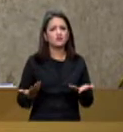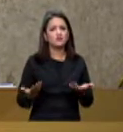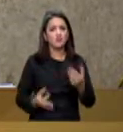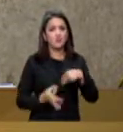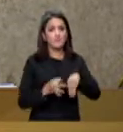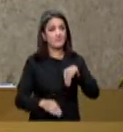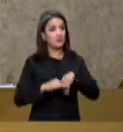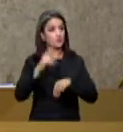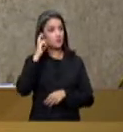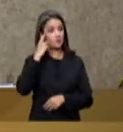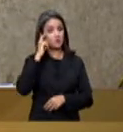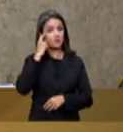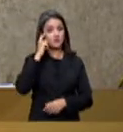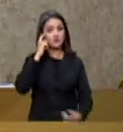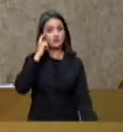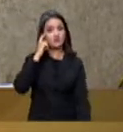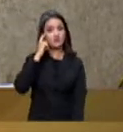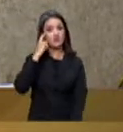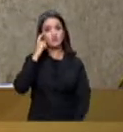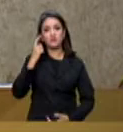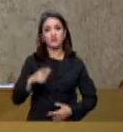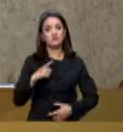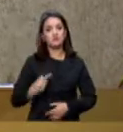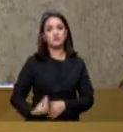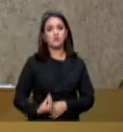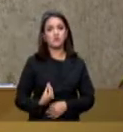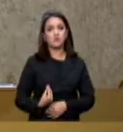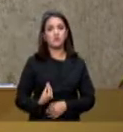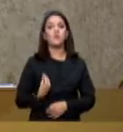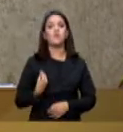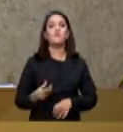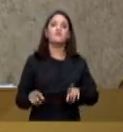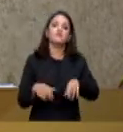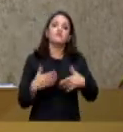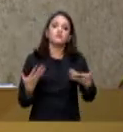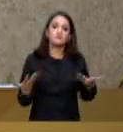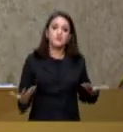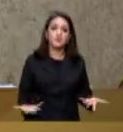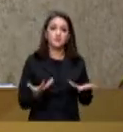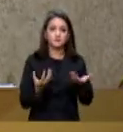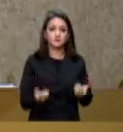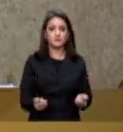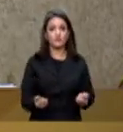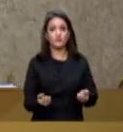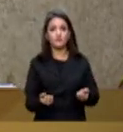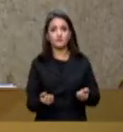Ministro Nunes. Ministro Nunes Marques também está presente. Vamos, então,